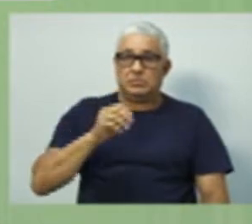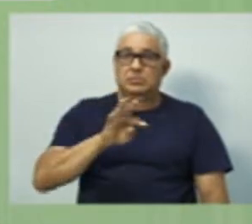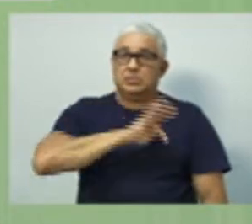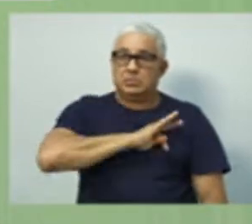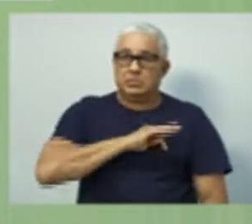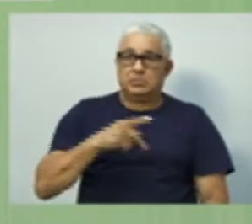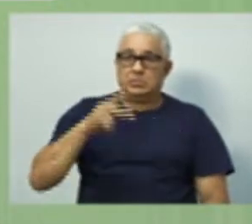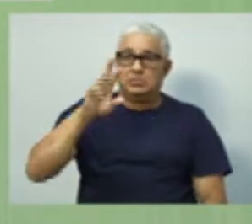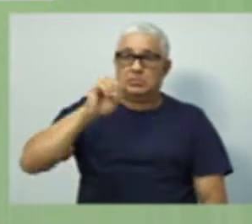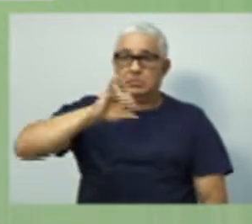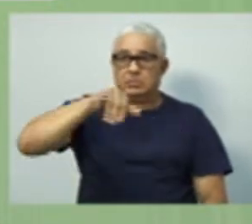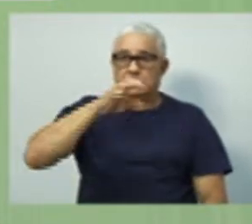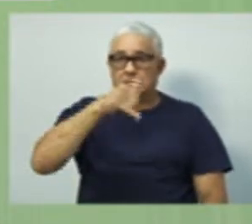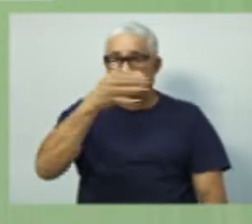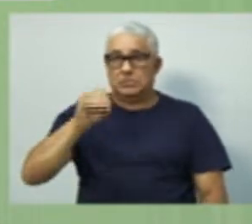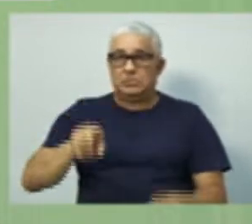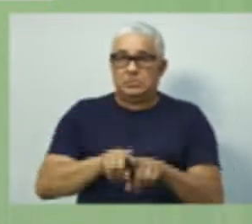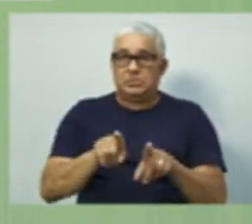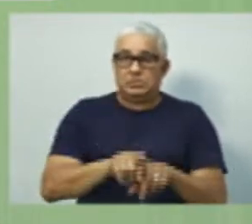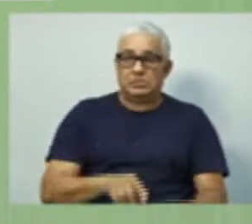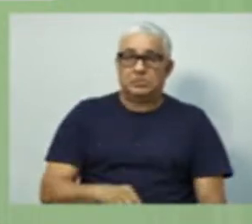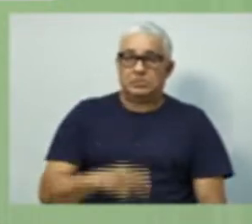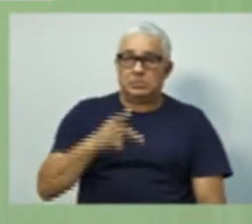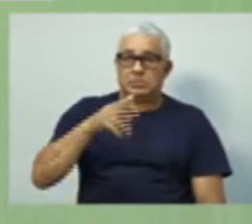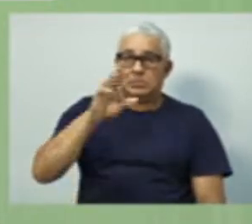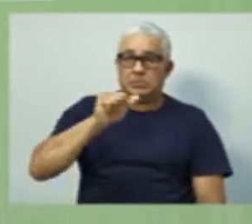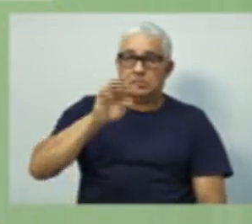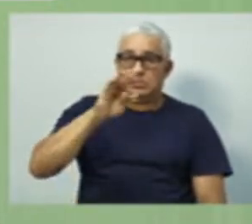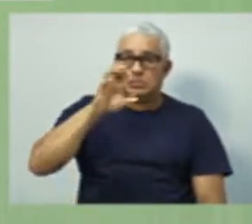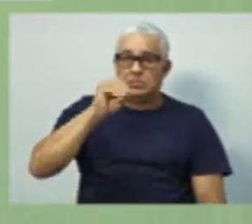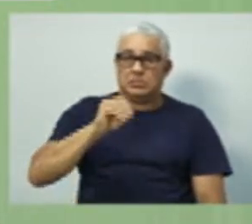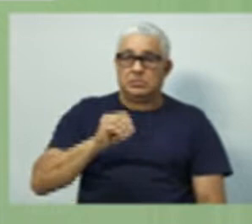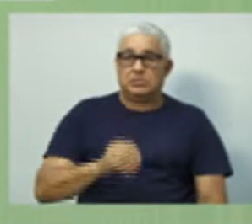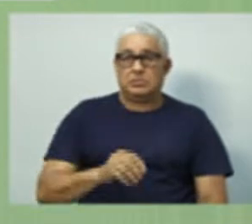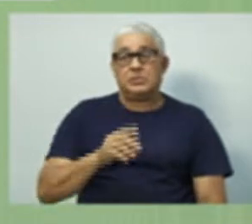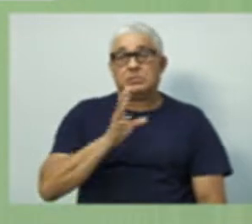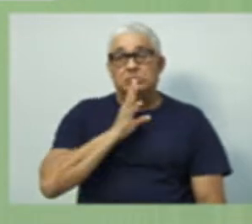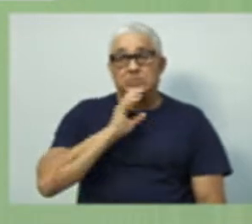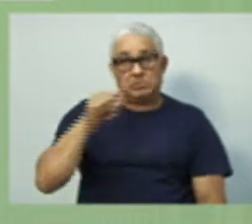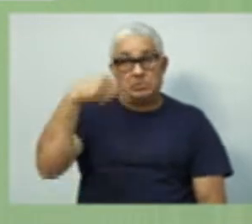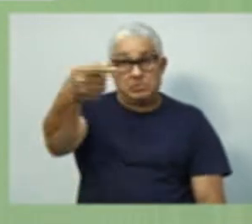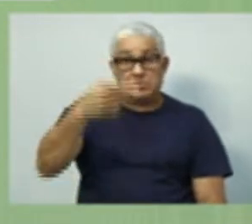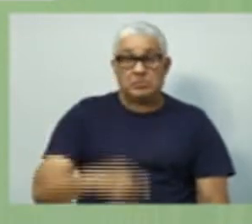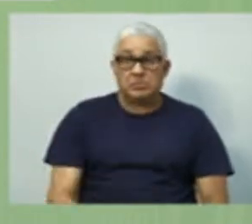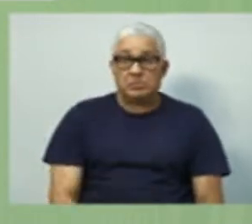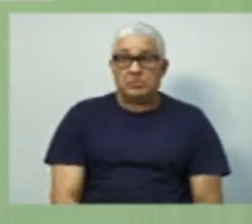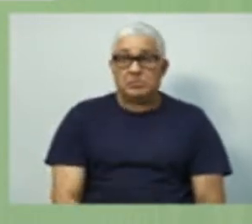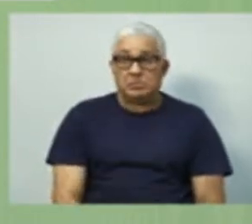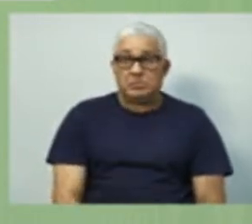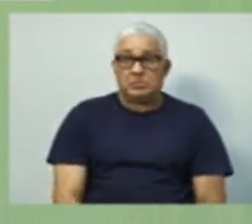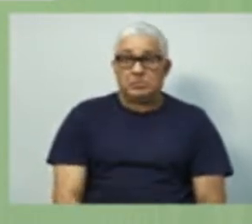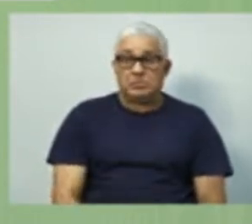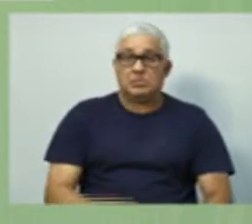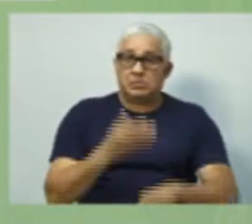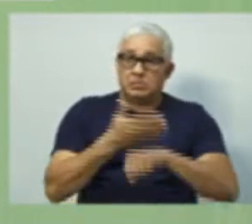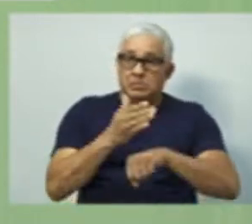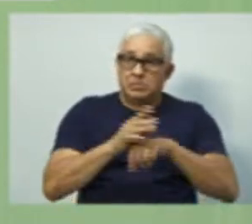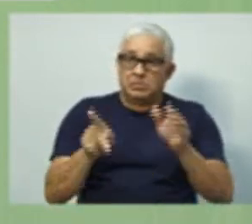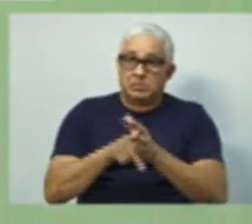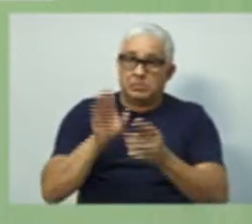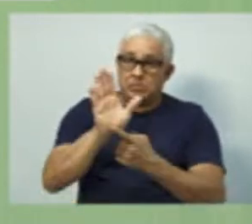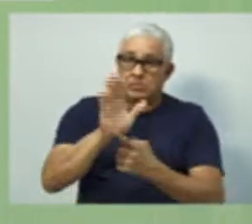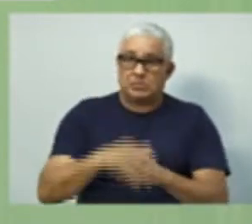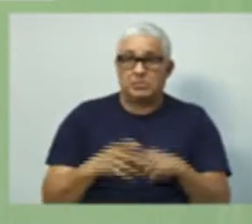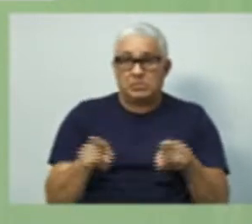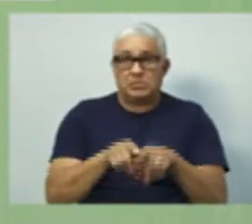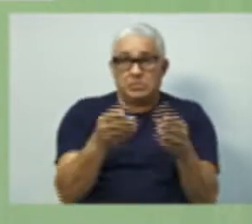um caso prático. Nesse caso prático, a gente vai conhecer lá na frente uma prática que vai ser demonstrada